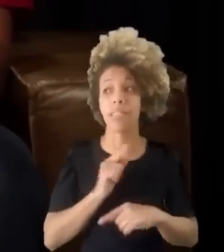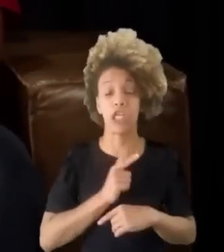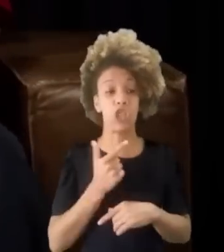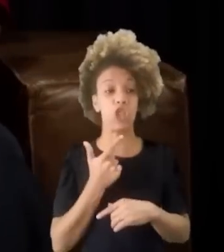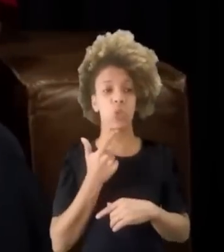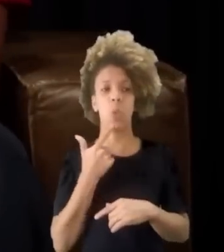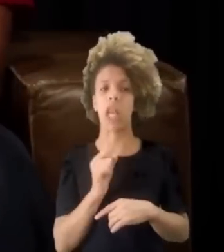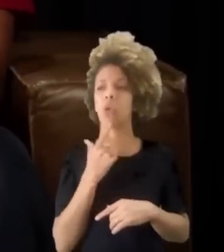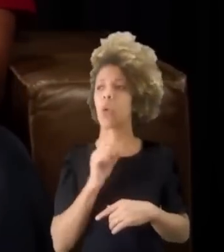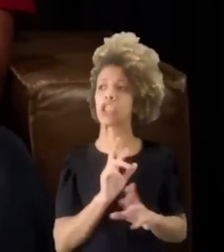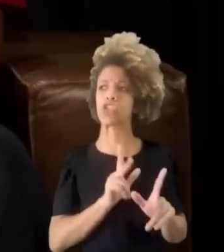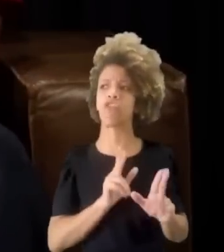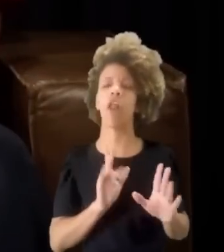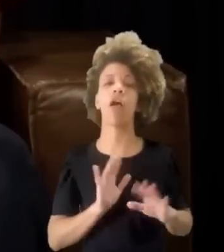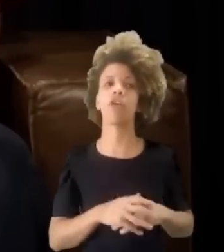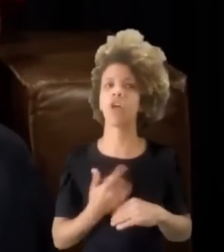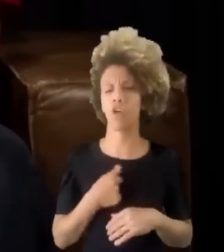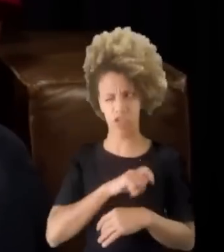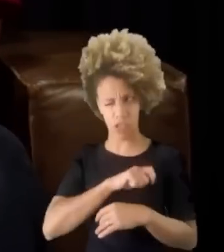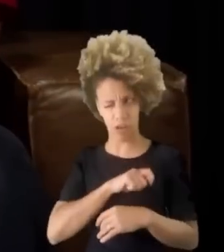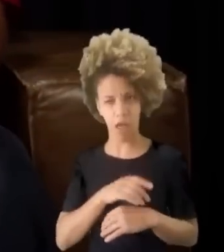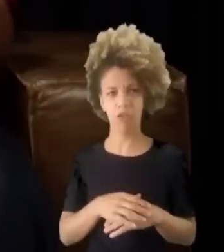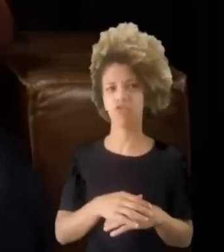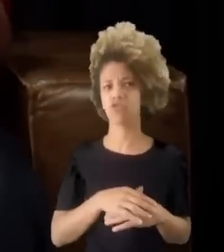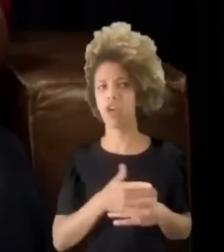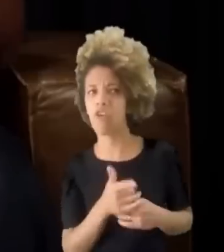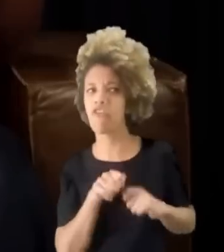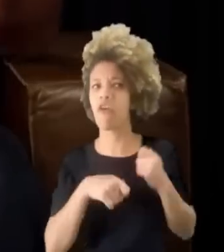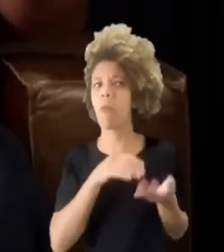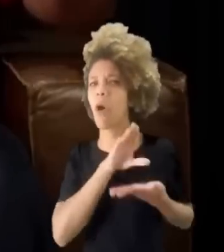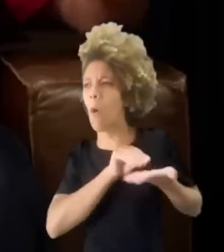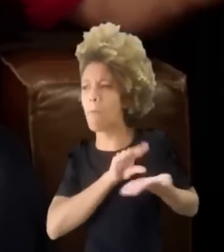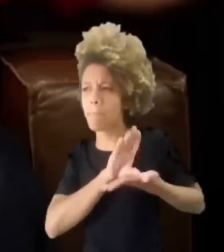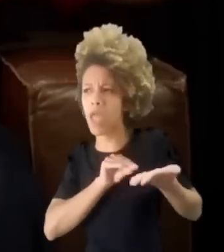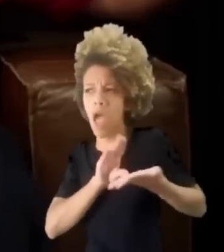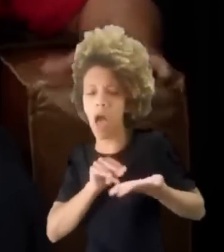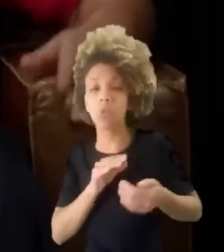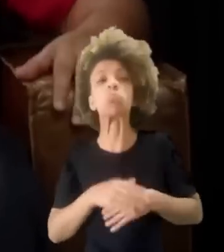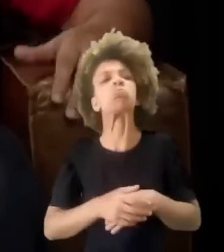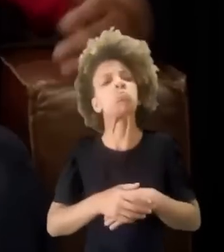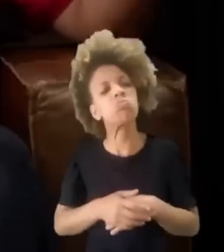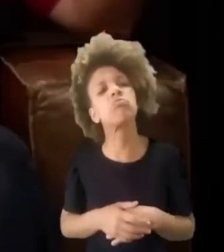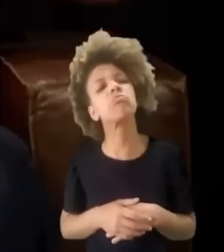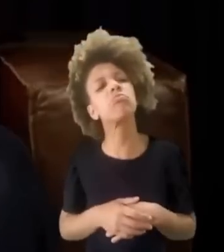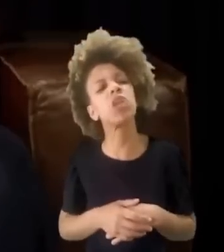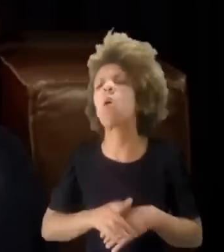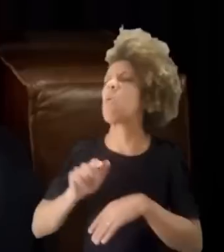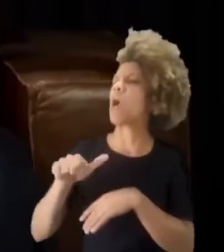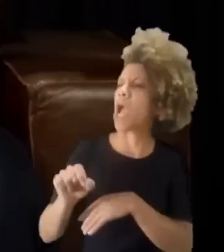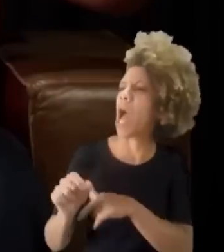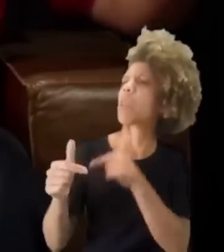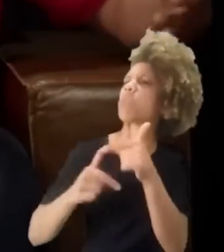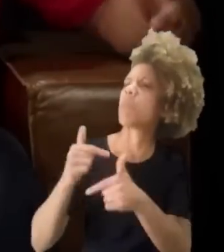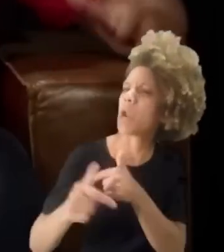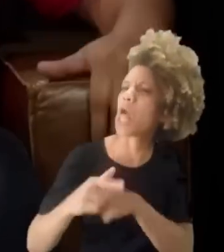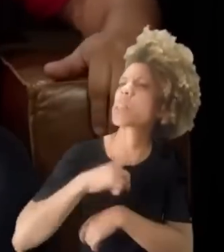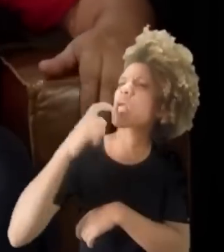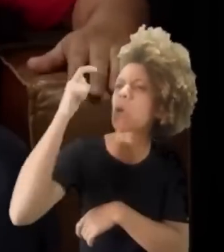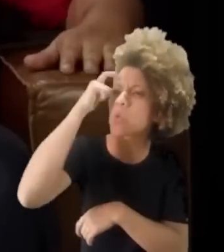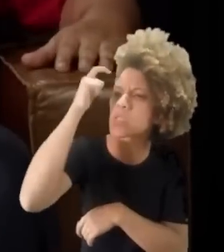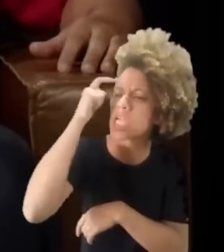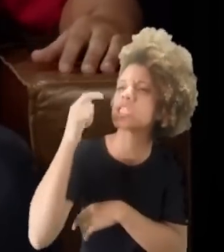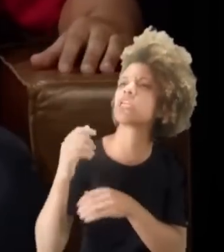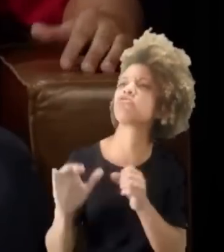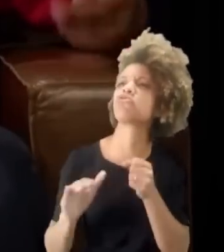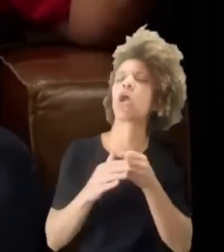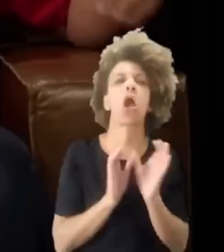eles tinham uma língua eles tinham um jeito de falar aí eu fui malandro eu fui falando o signo as paradas e fui chegando o galo é um trabalhador que tem consciência